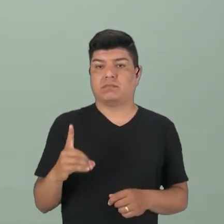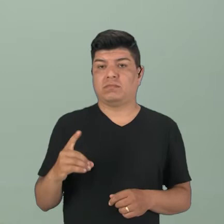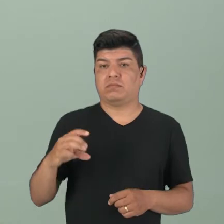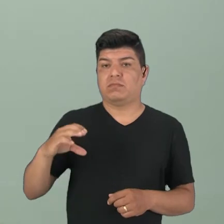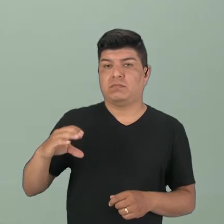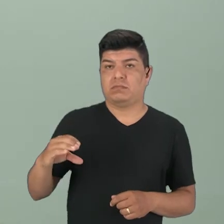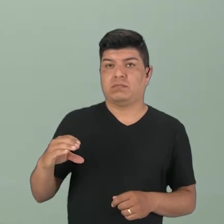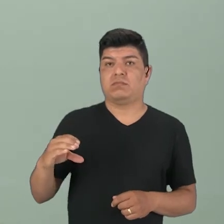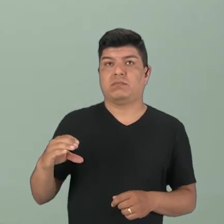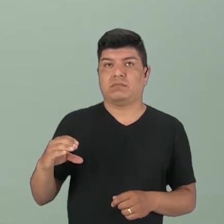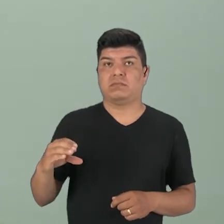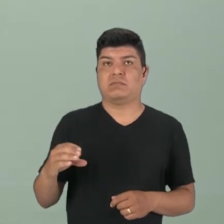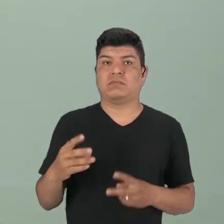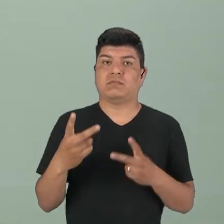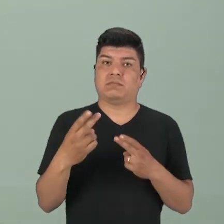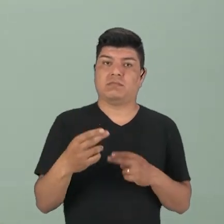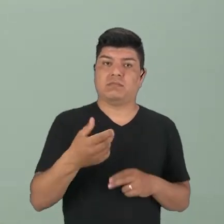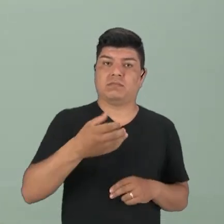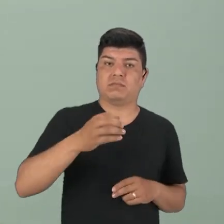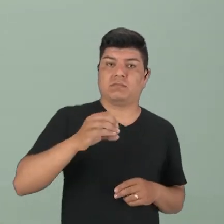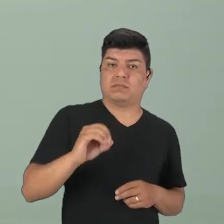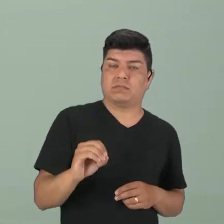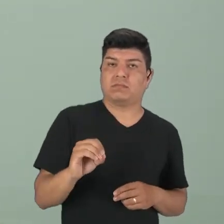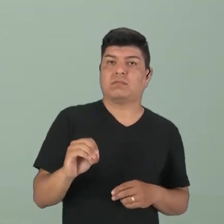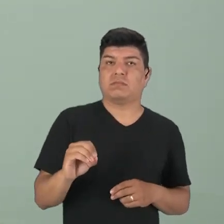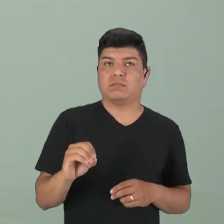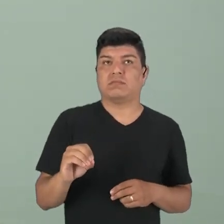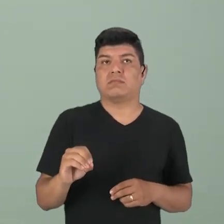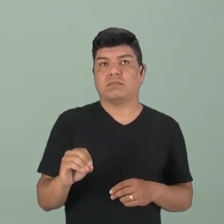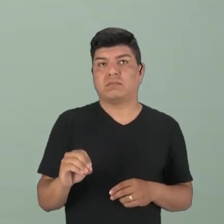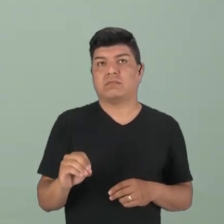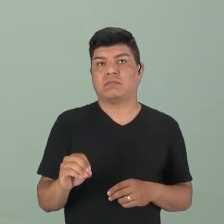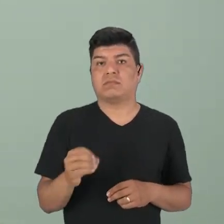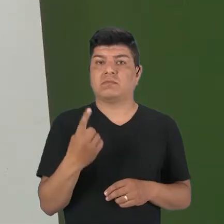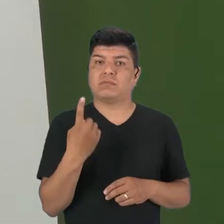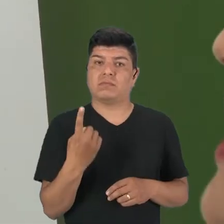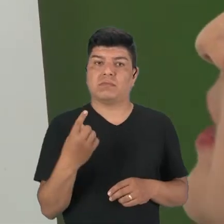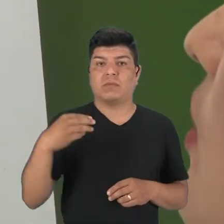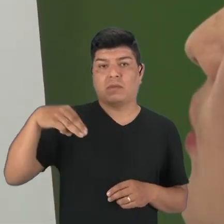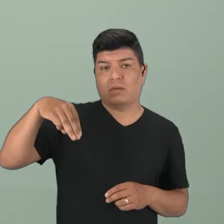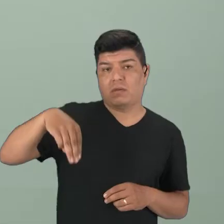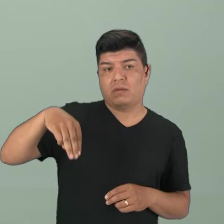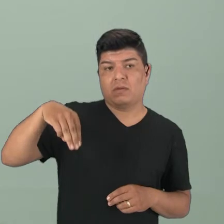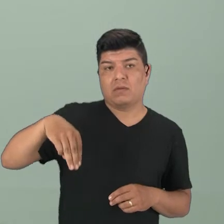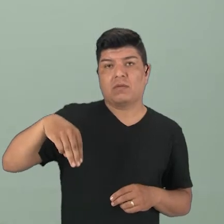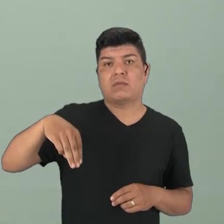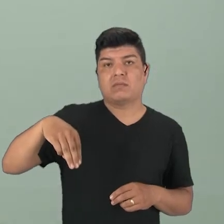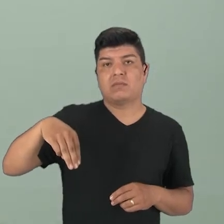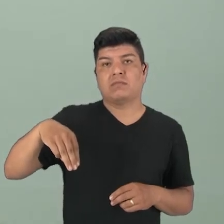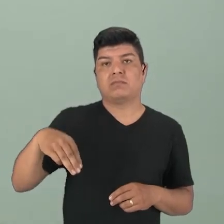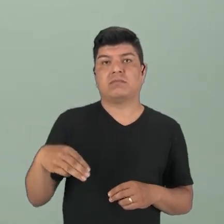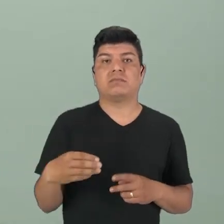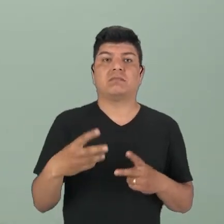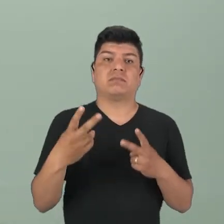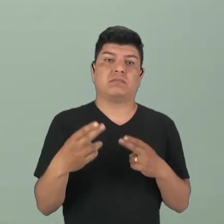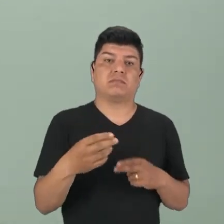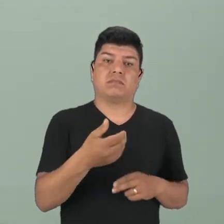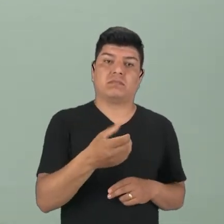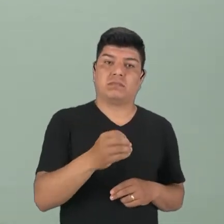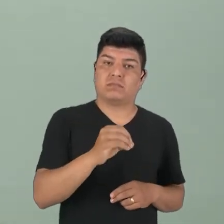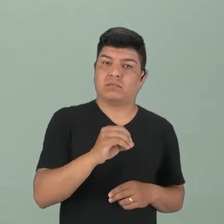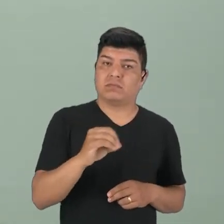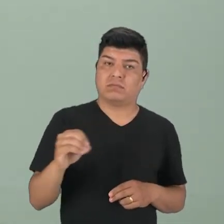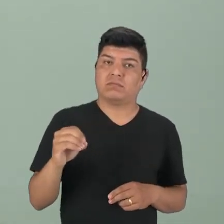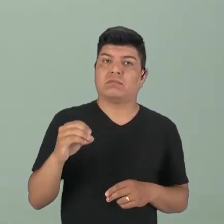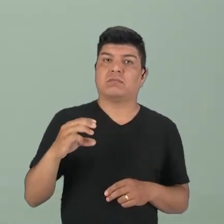10 centímetros. São 10. Ok? 1 metro já equivale, ó, a 100